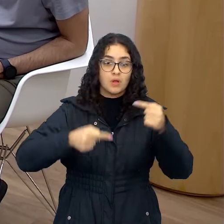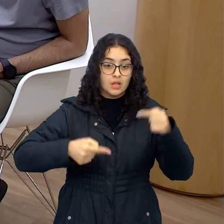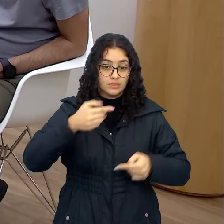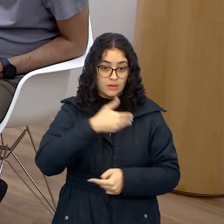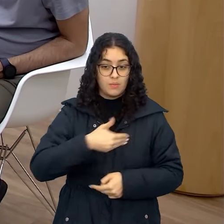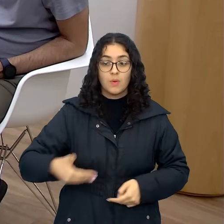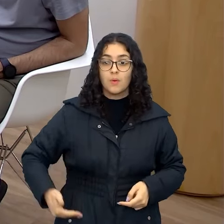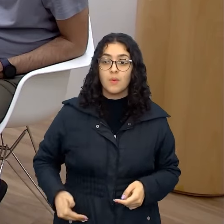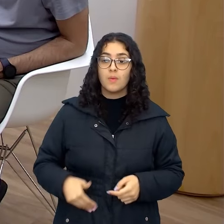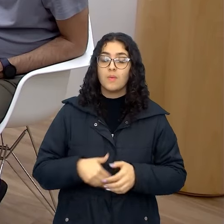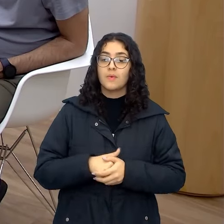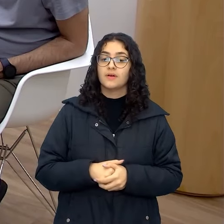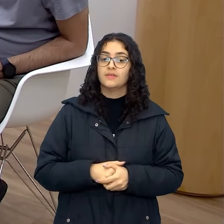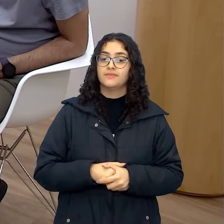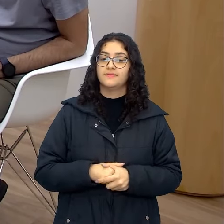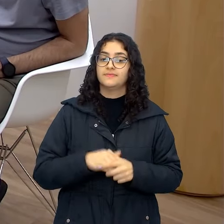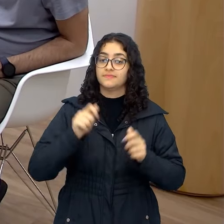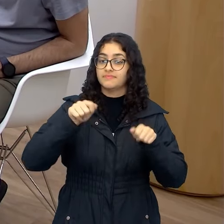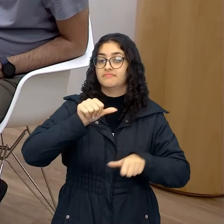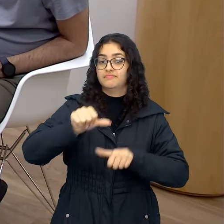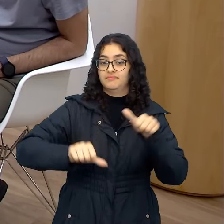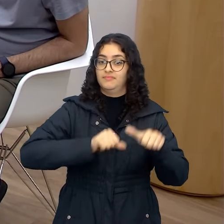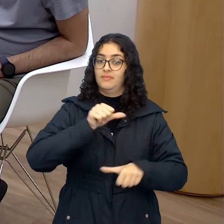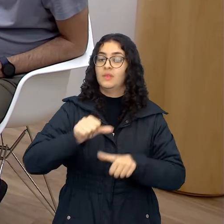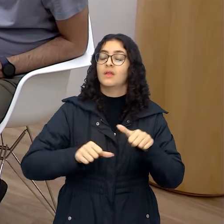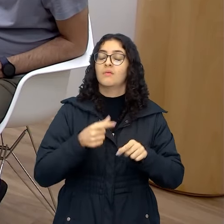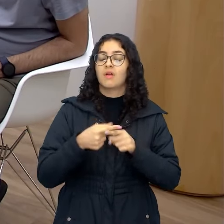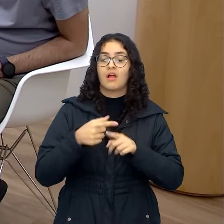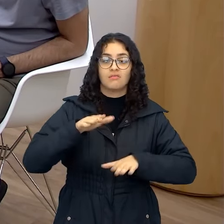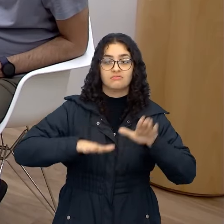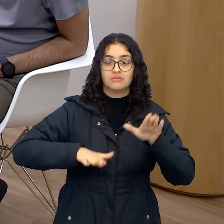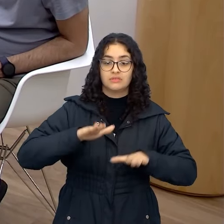pública poderia ser modificada,